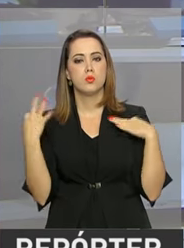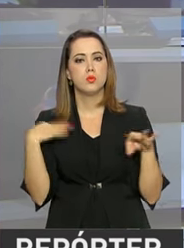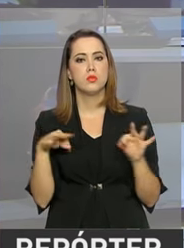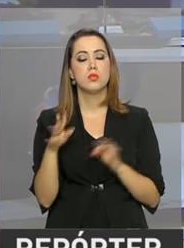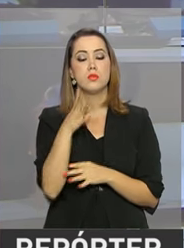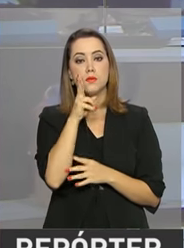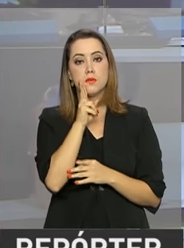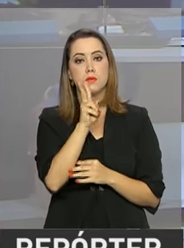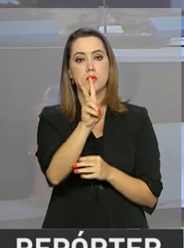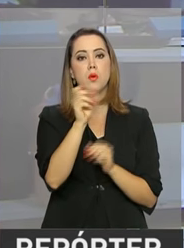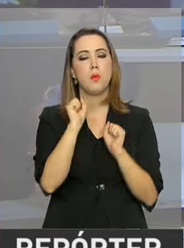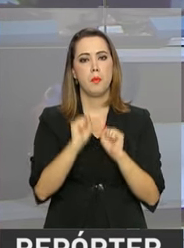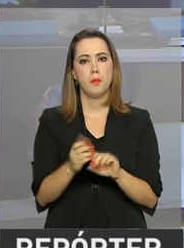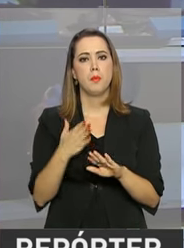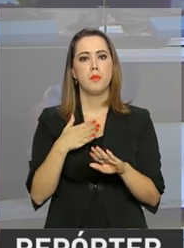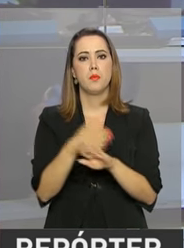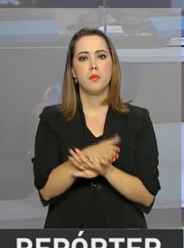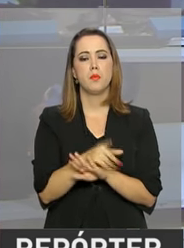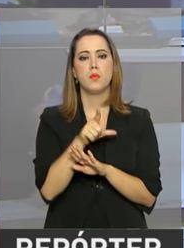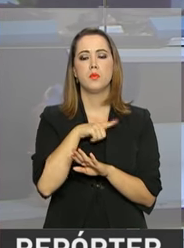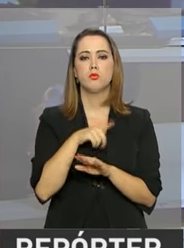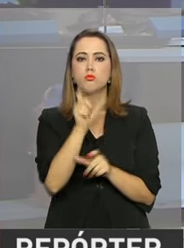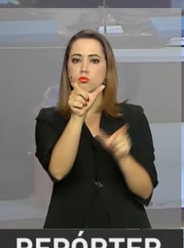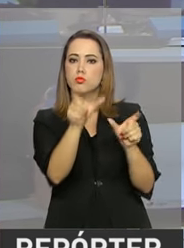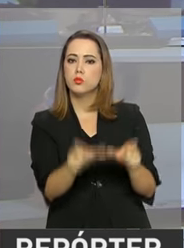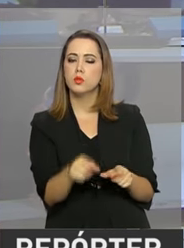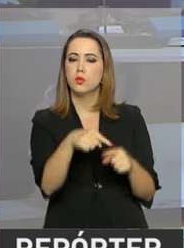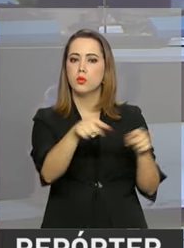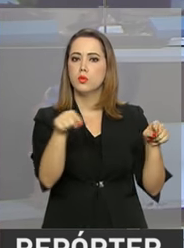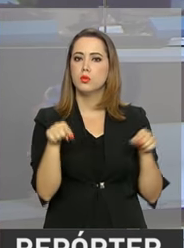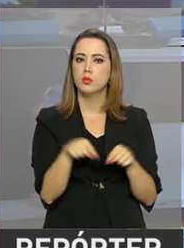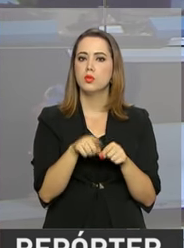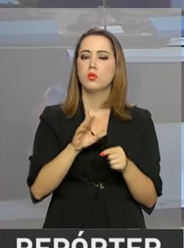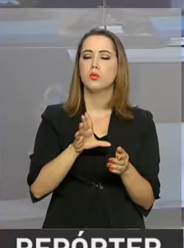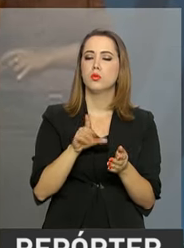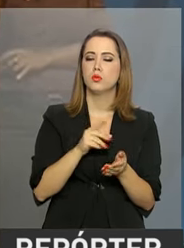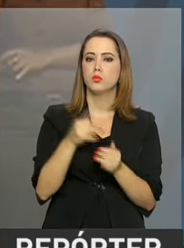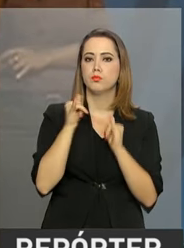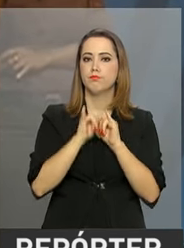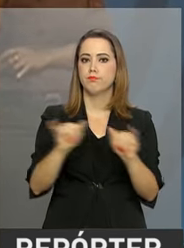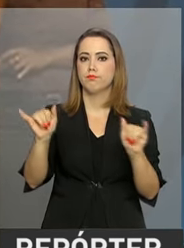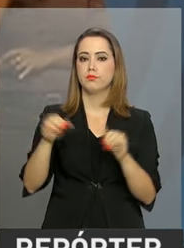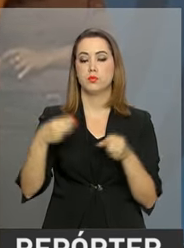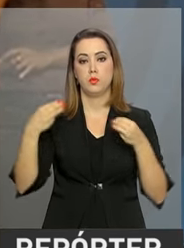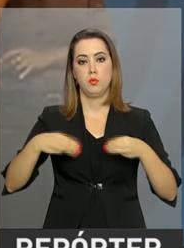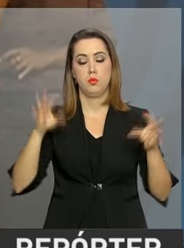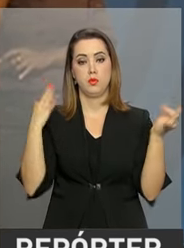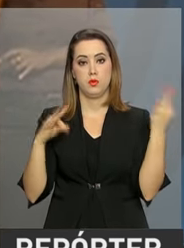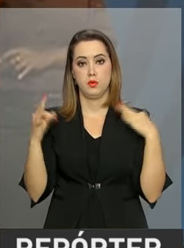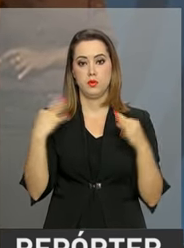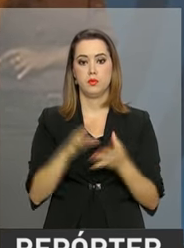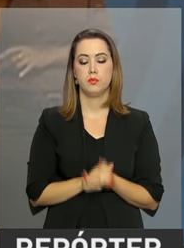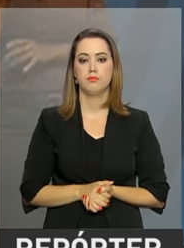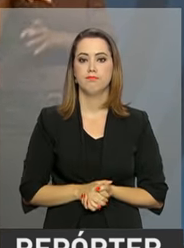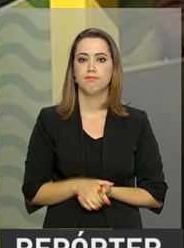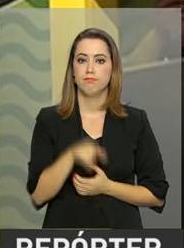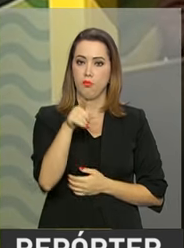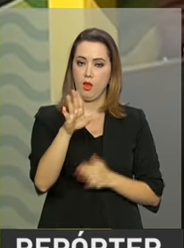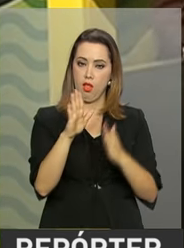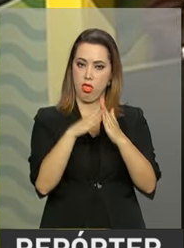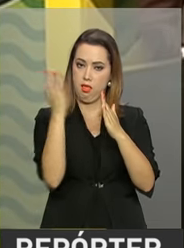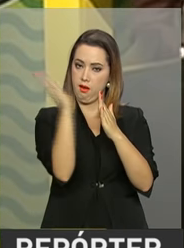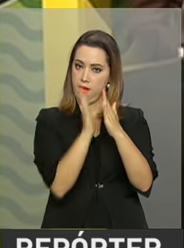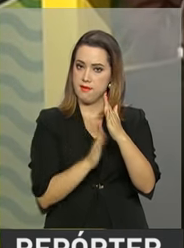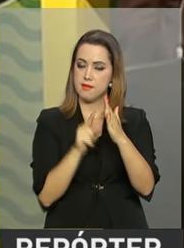às competições podem contar com um guia de atendimento lançado pelo Ministério do Turismo. O lançamento aconteceu na Casa Brasil